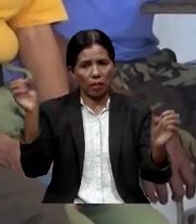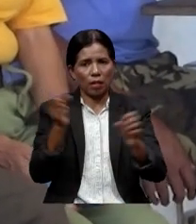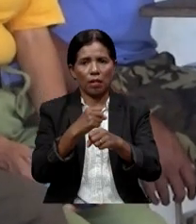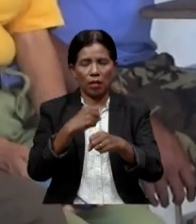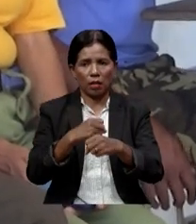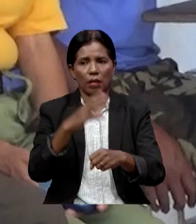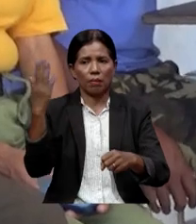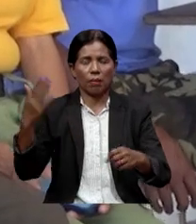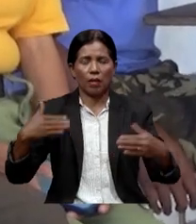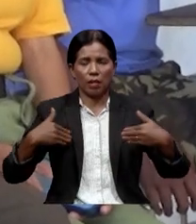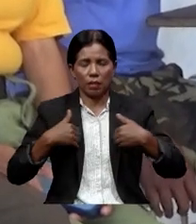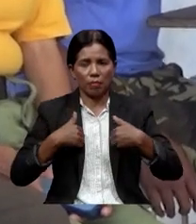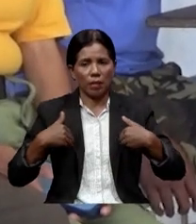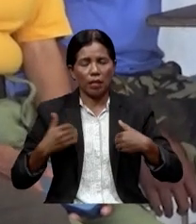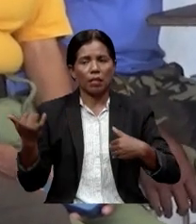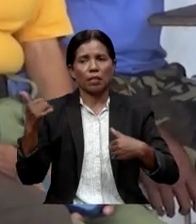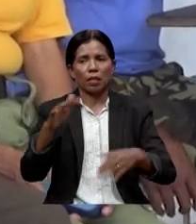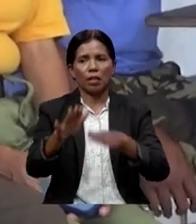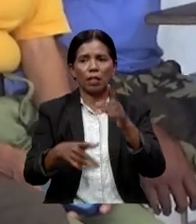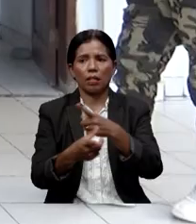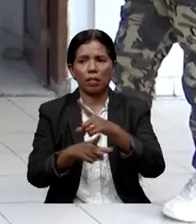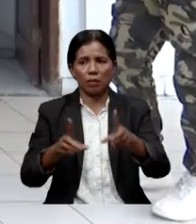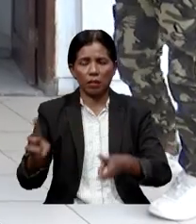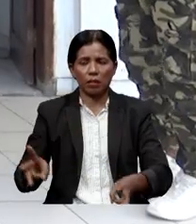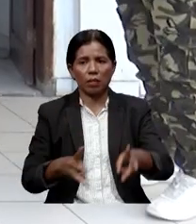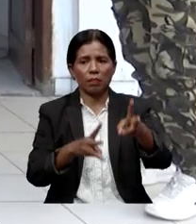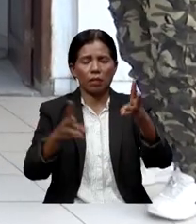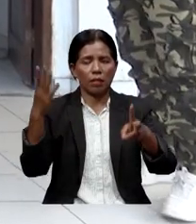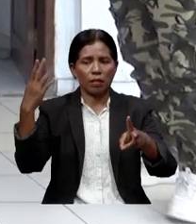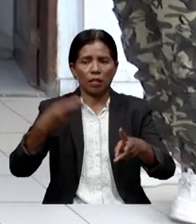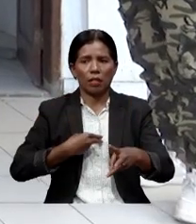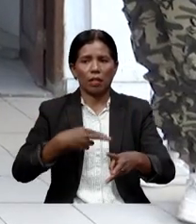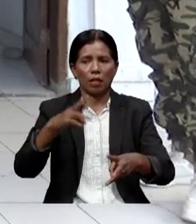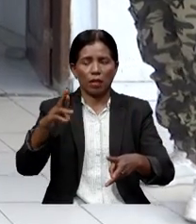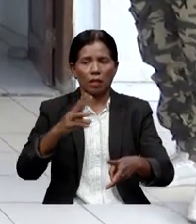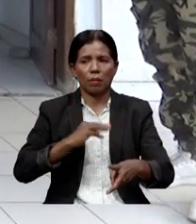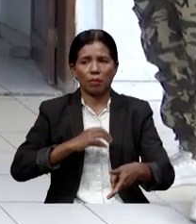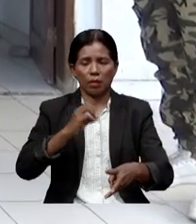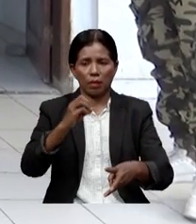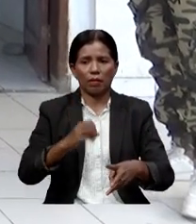operação para animal Sira Nebel ao livre e a estrada público e a área Hera no Meitinaro. Abraão Amaral, GMN.